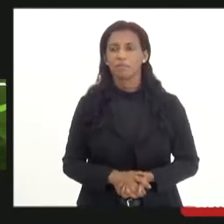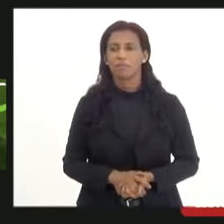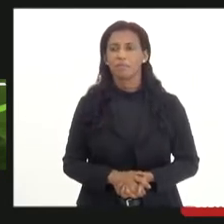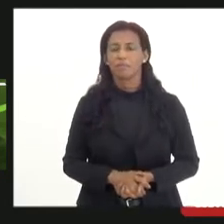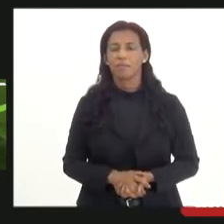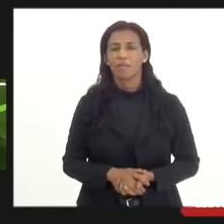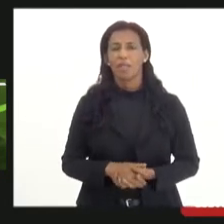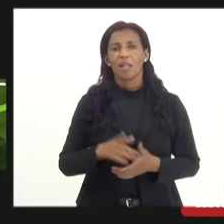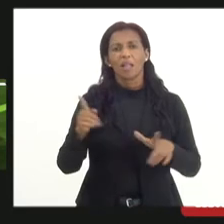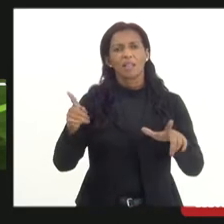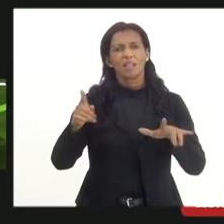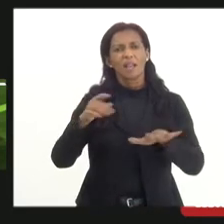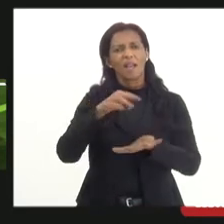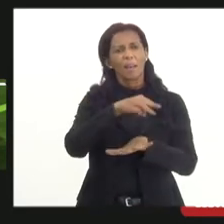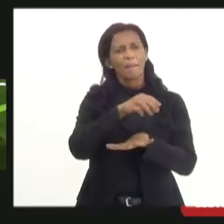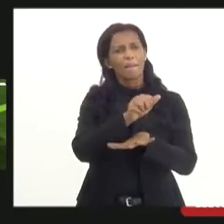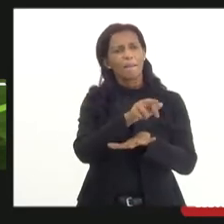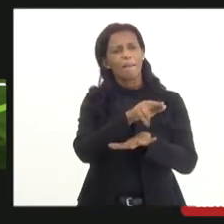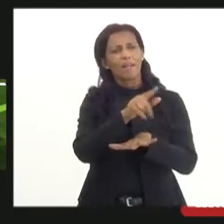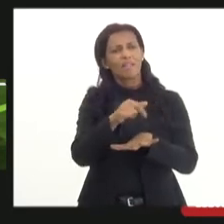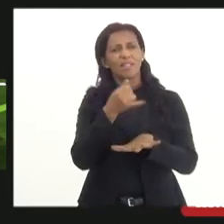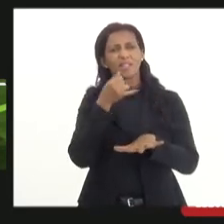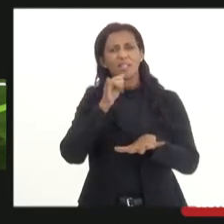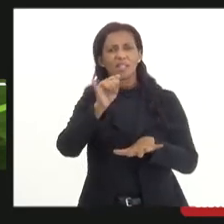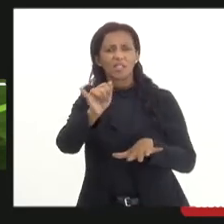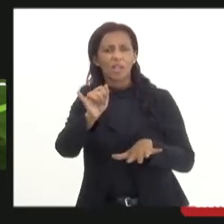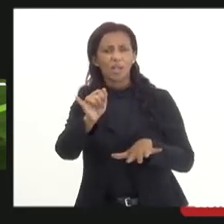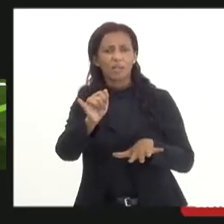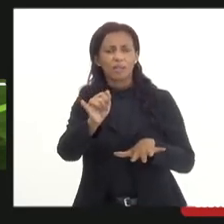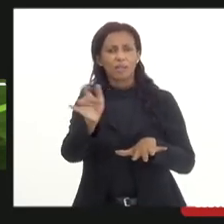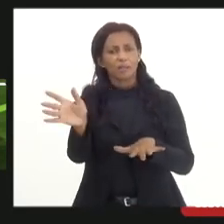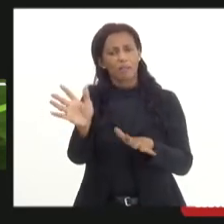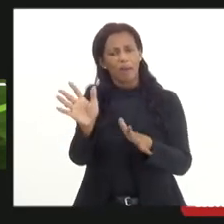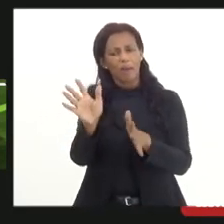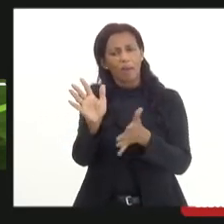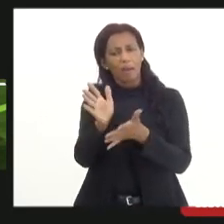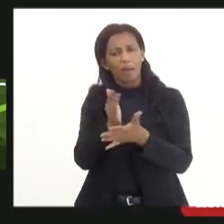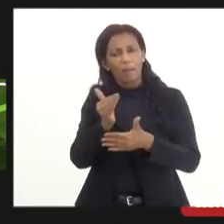matriz energética, né? Que vai ter que, aos poucos,